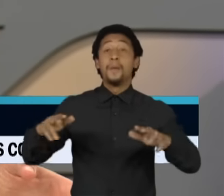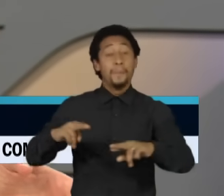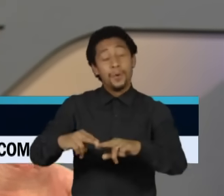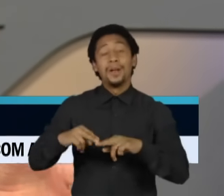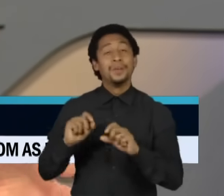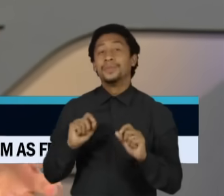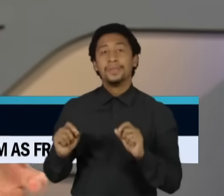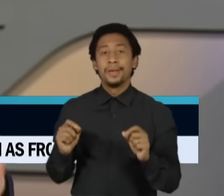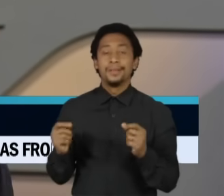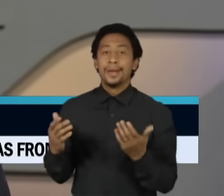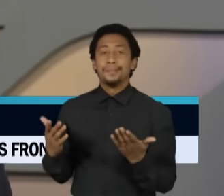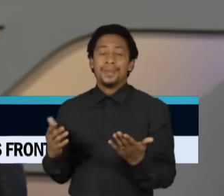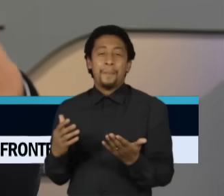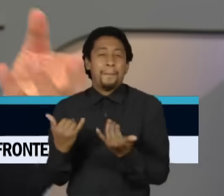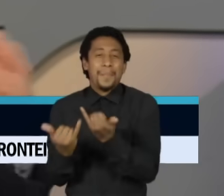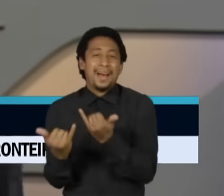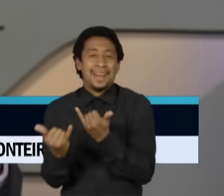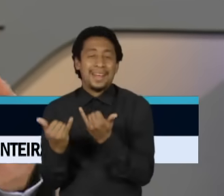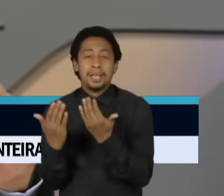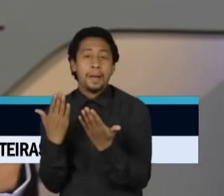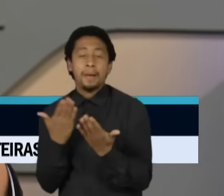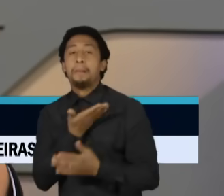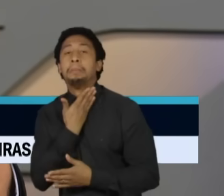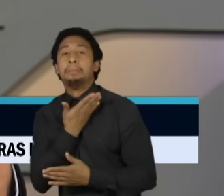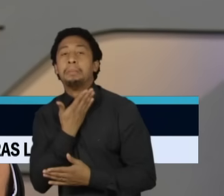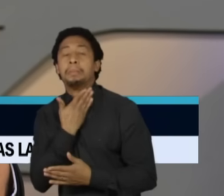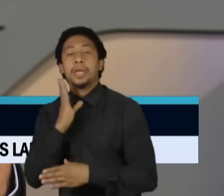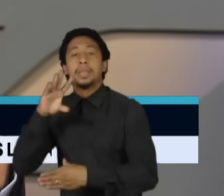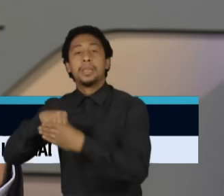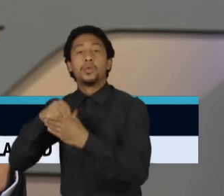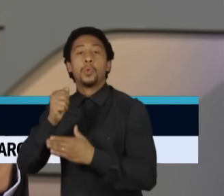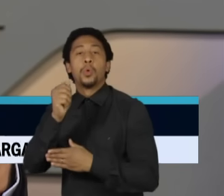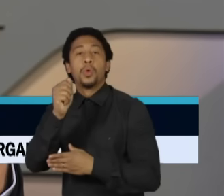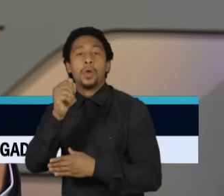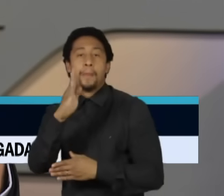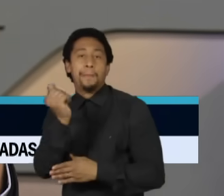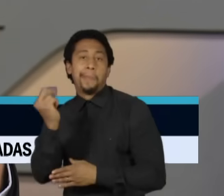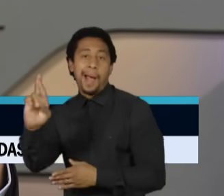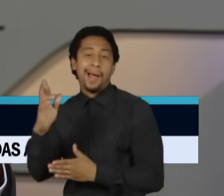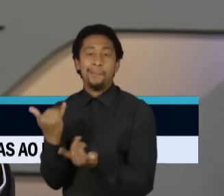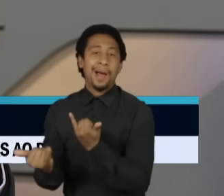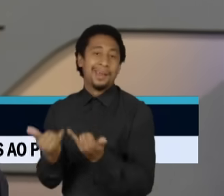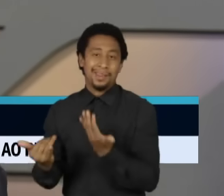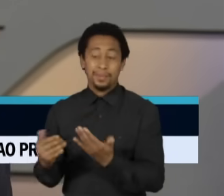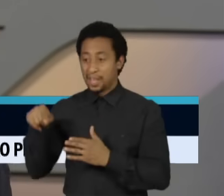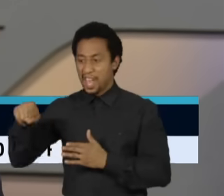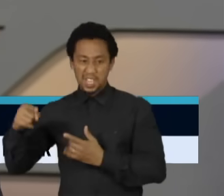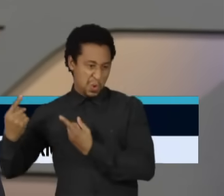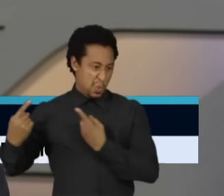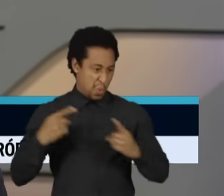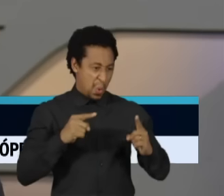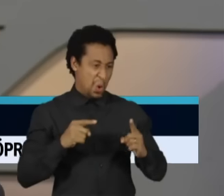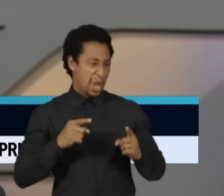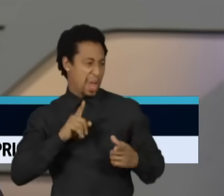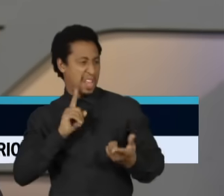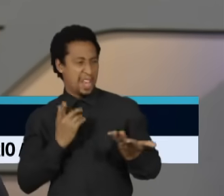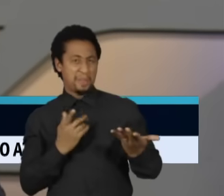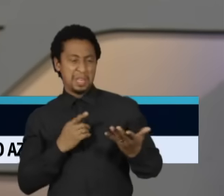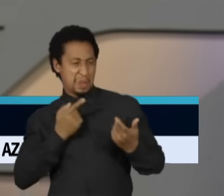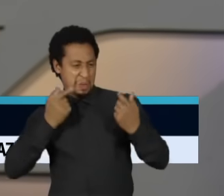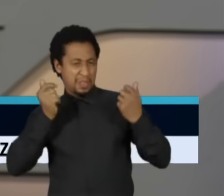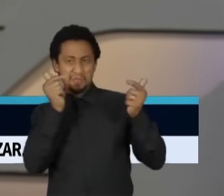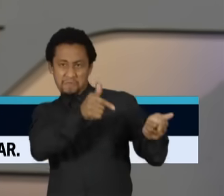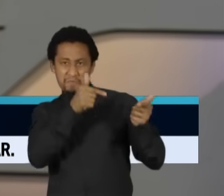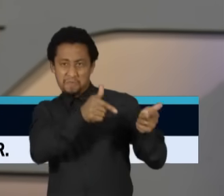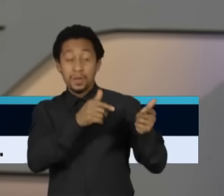botiquim, em que eh um agride o outro o tempo todo. E e na verdade essa eleição, infelizmente pros